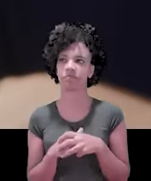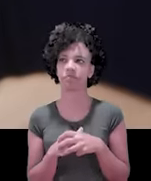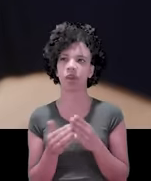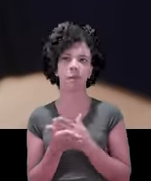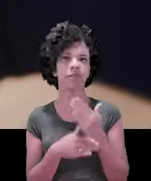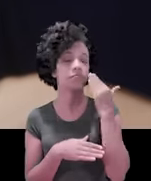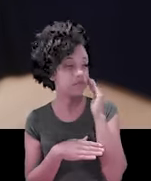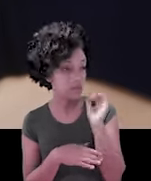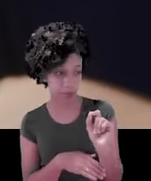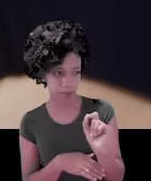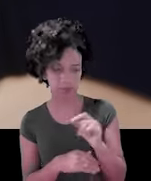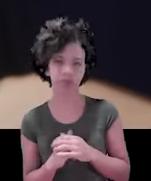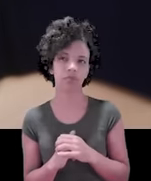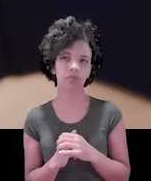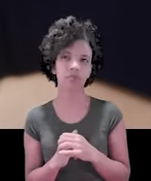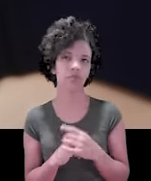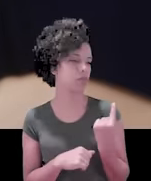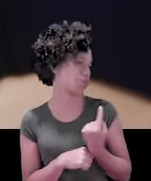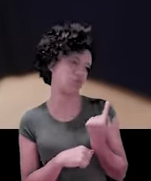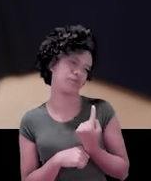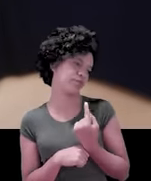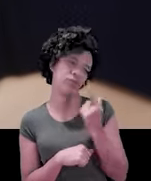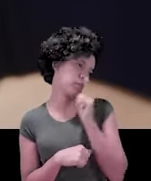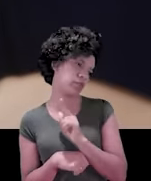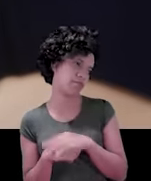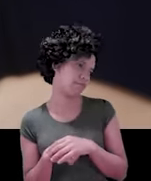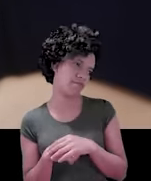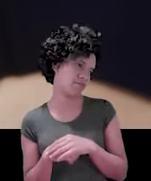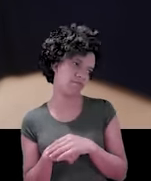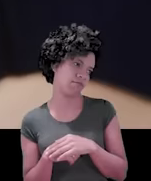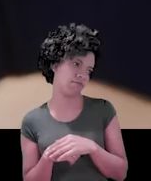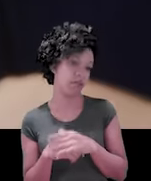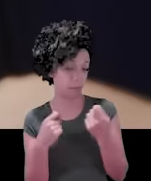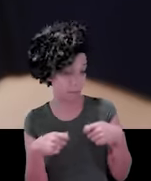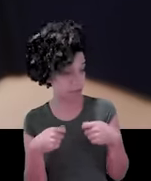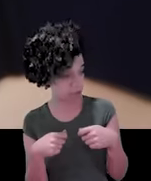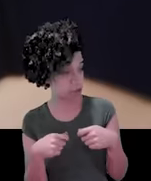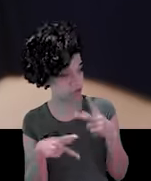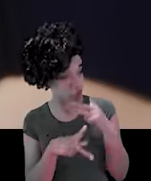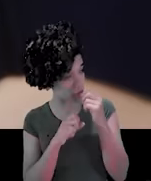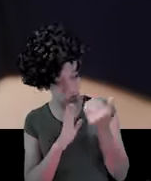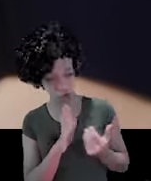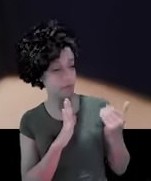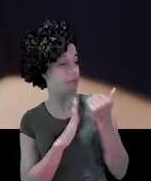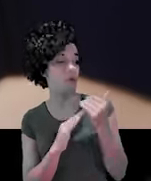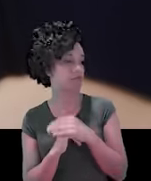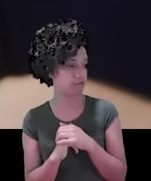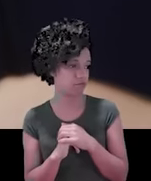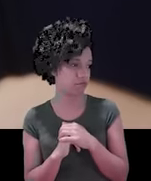e eu comecei a entender que e eu sozinho nessa fila e apesar de uma força